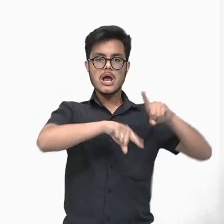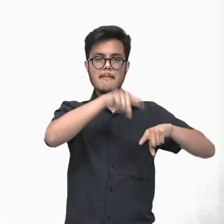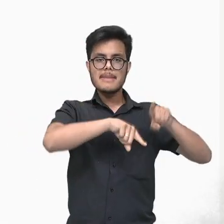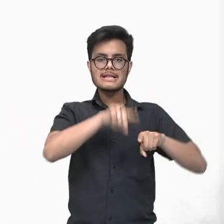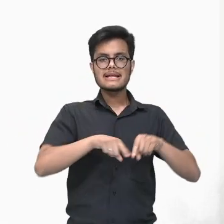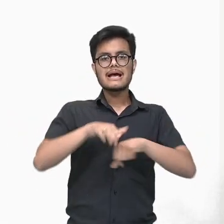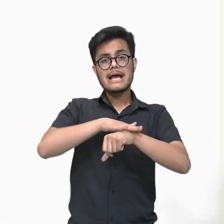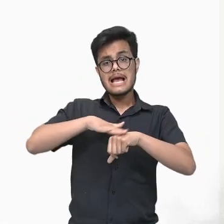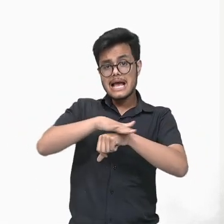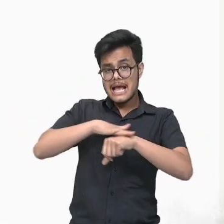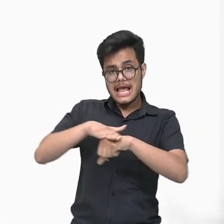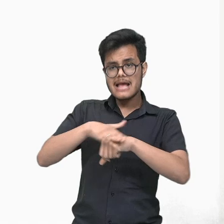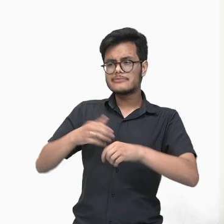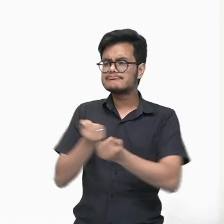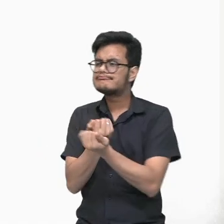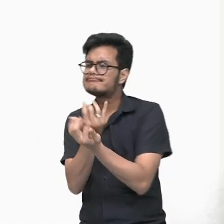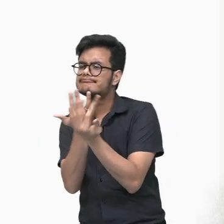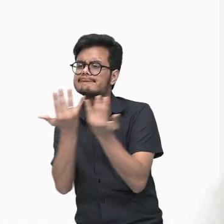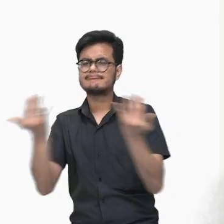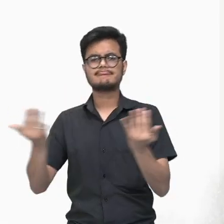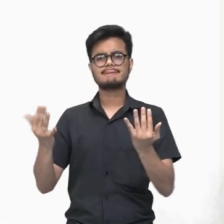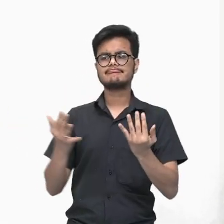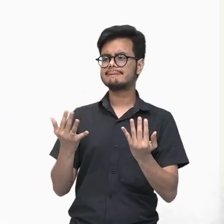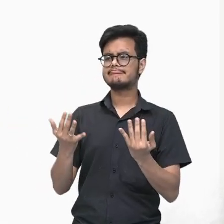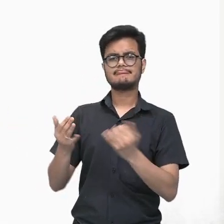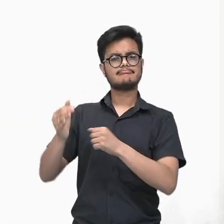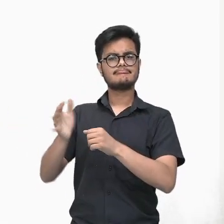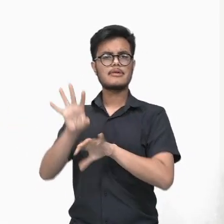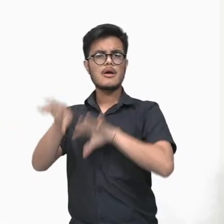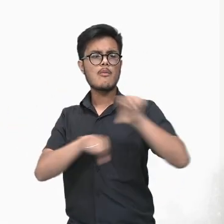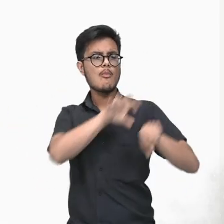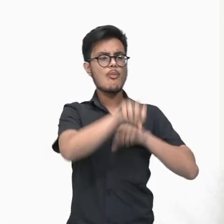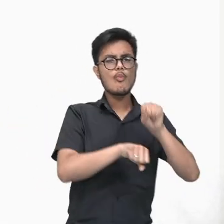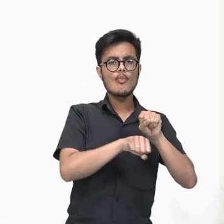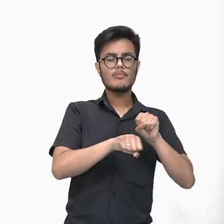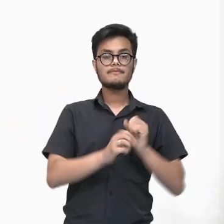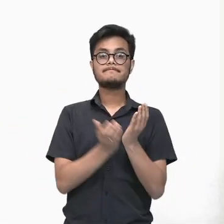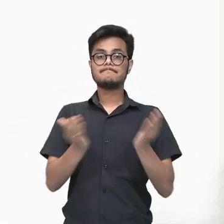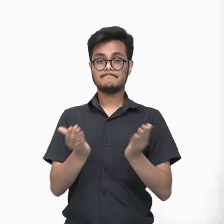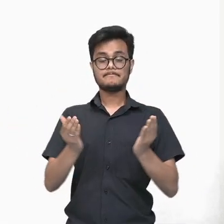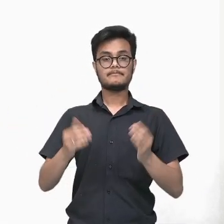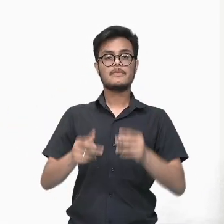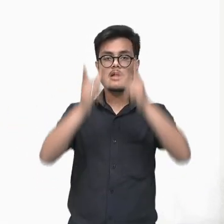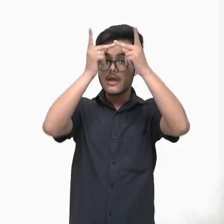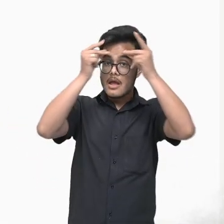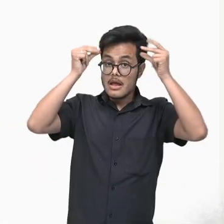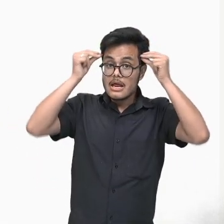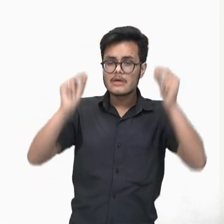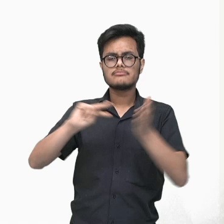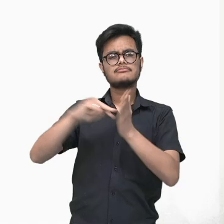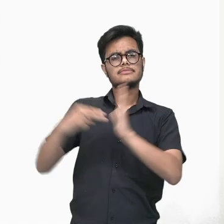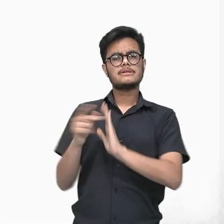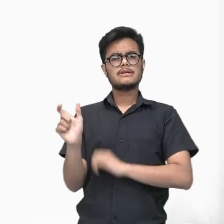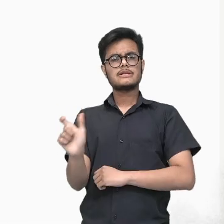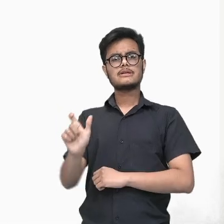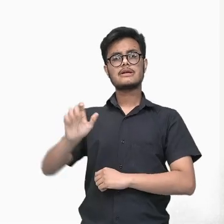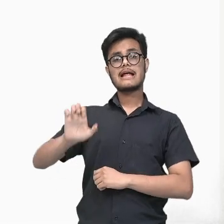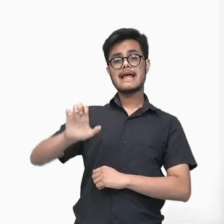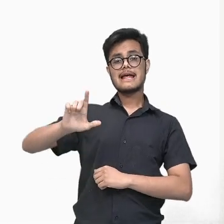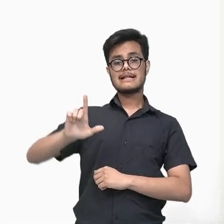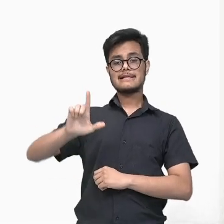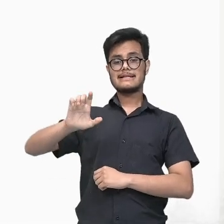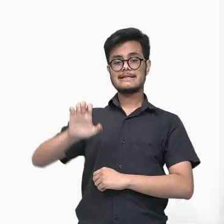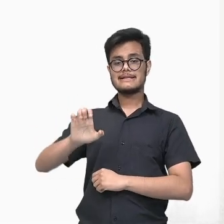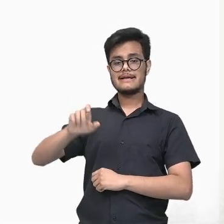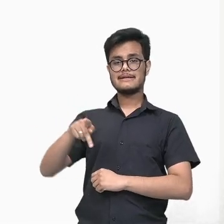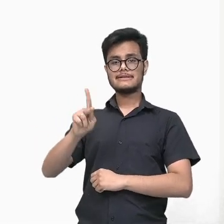de palha seca. Logo, o ambar, em grego, quer dizer elétron,